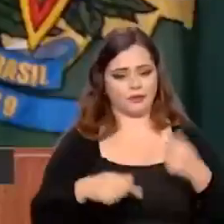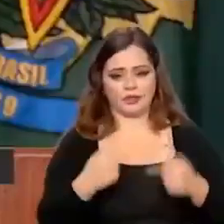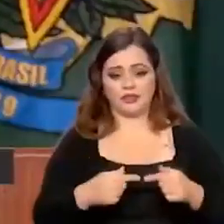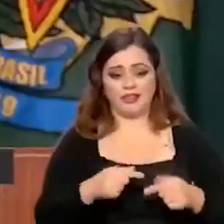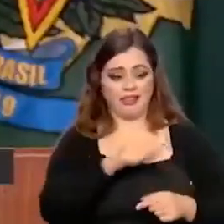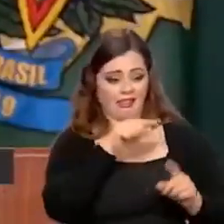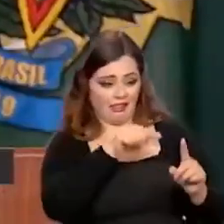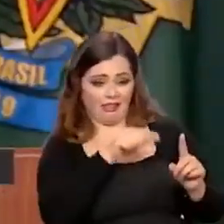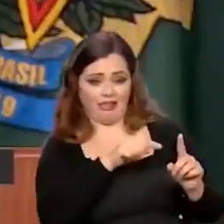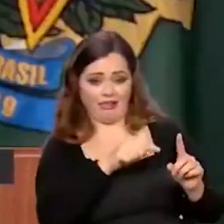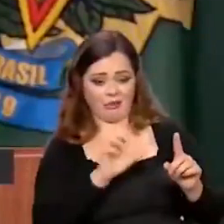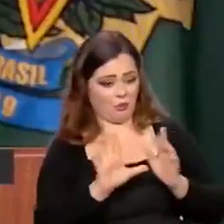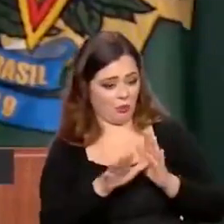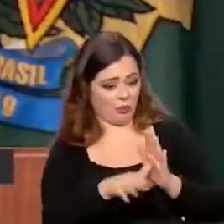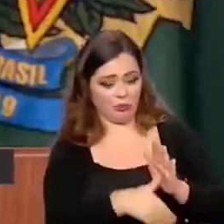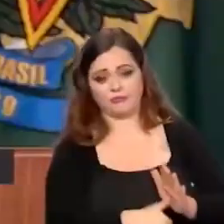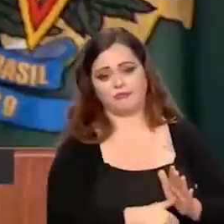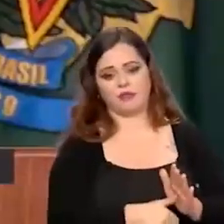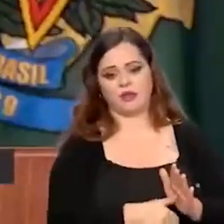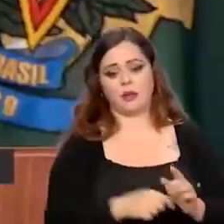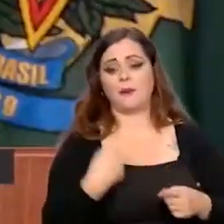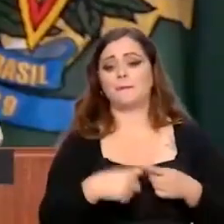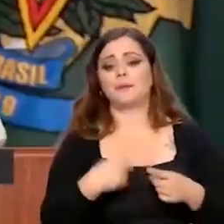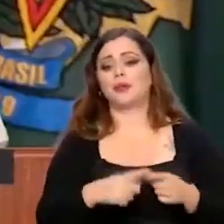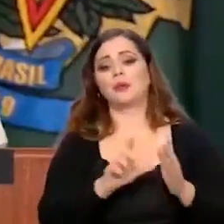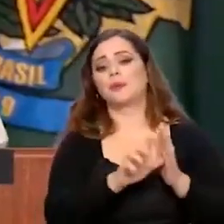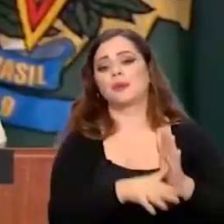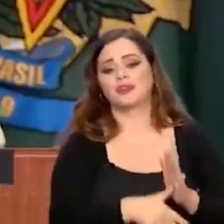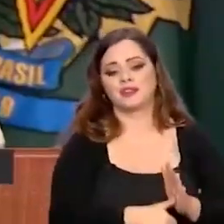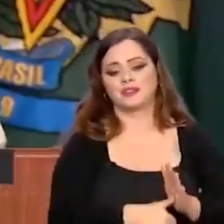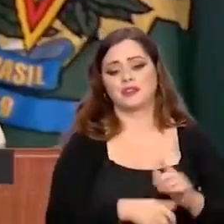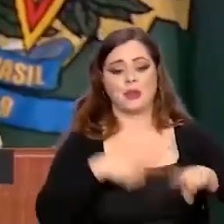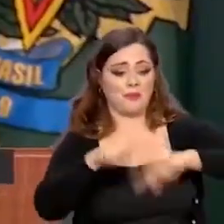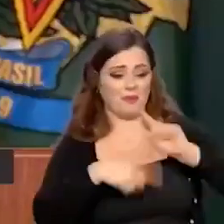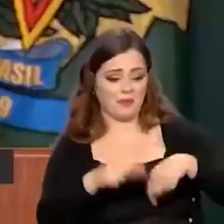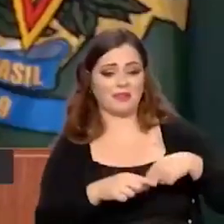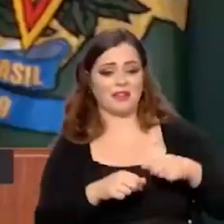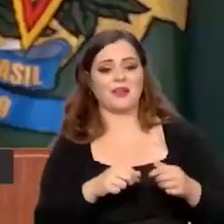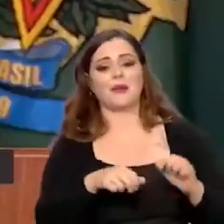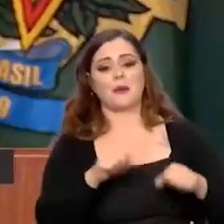esse cara não é corrupto, sabe, porque ele não é político, mas quando ele vira político, ele vira